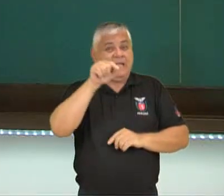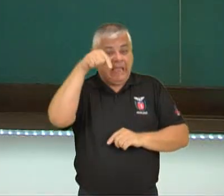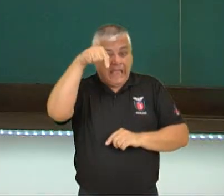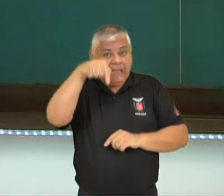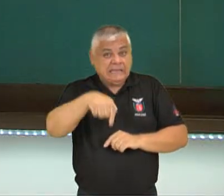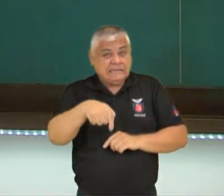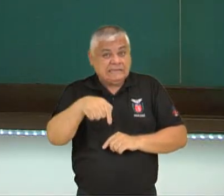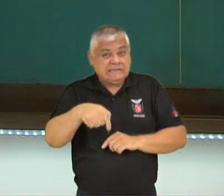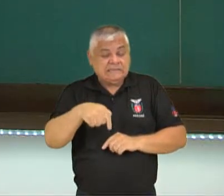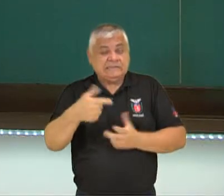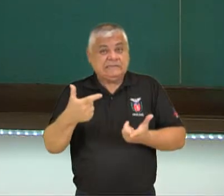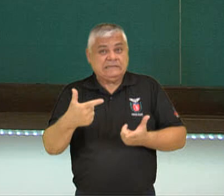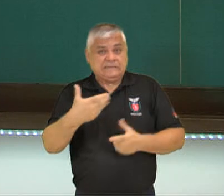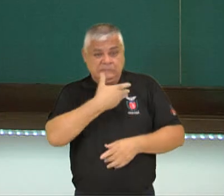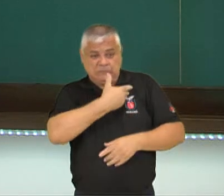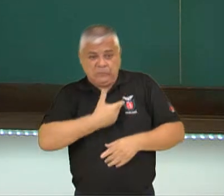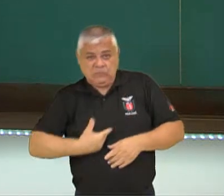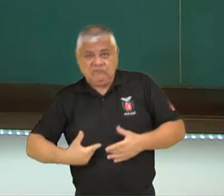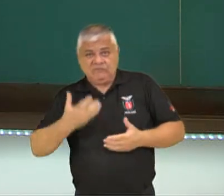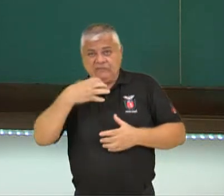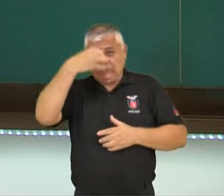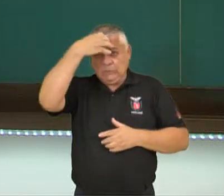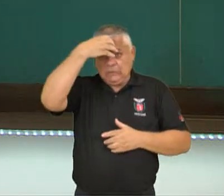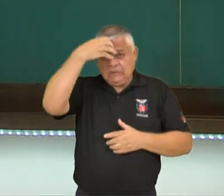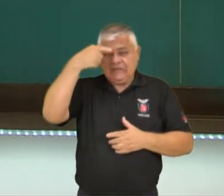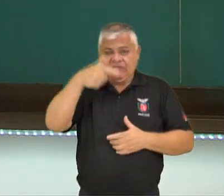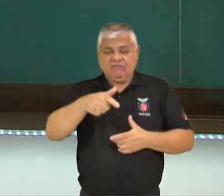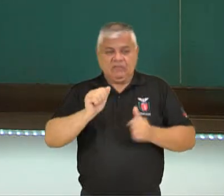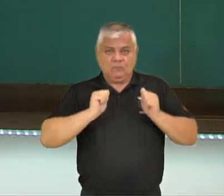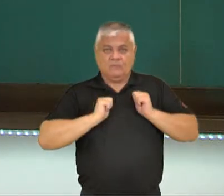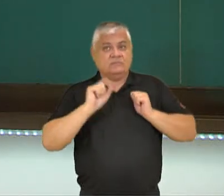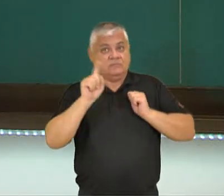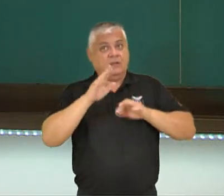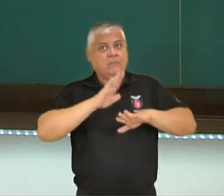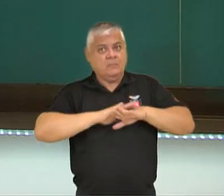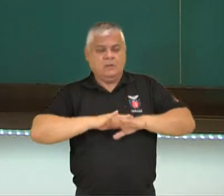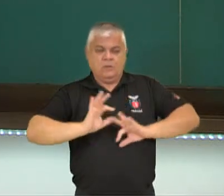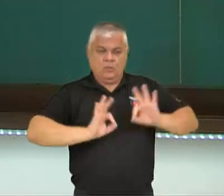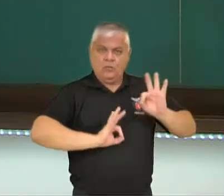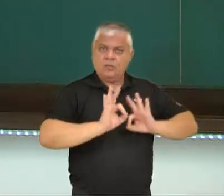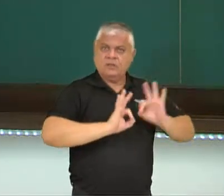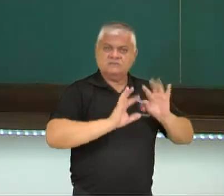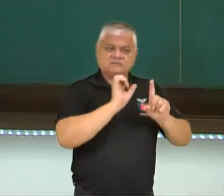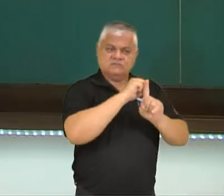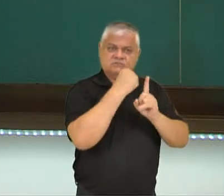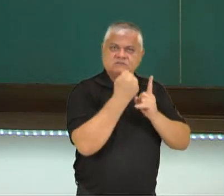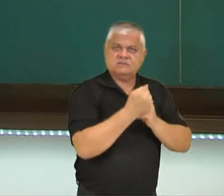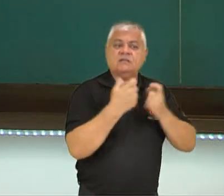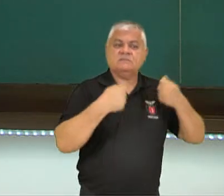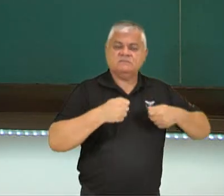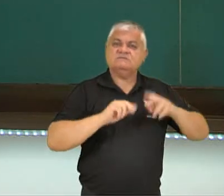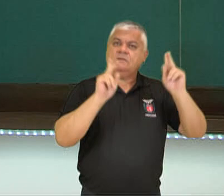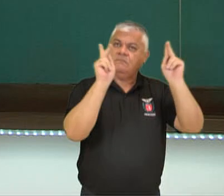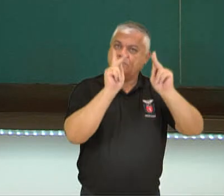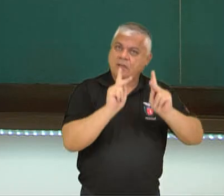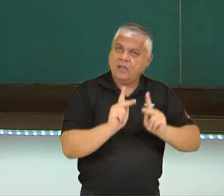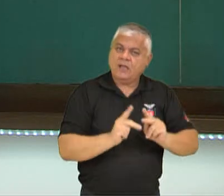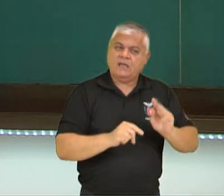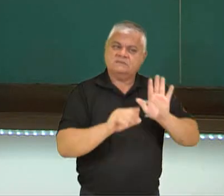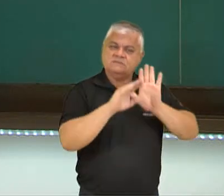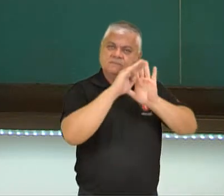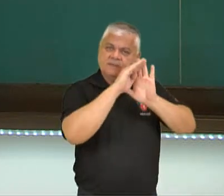fica isento, ele tem que organizar a sociedade, ele tem que cuidar da paz da sociedade,